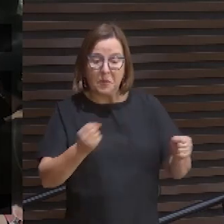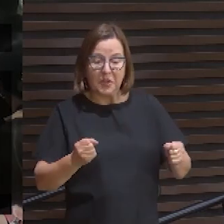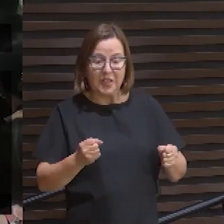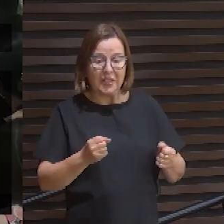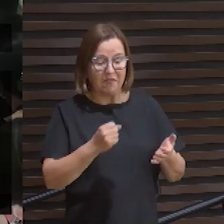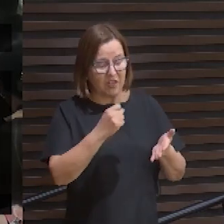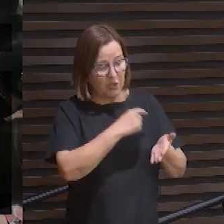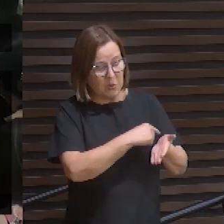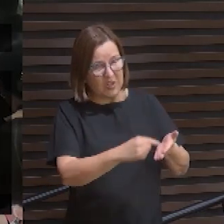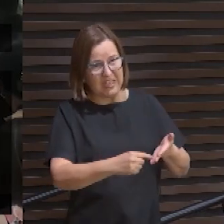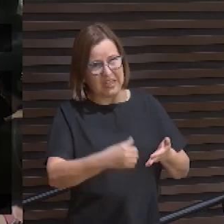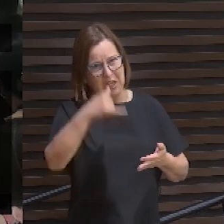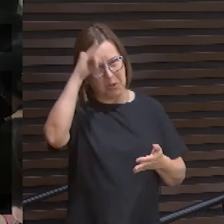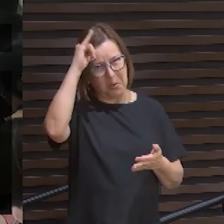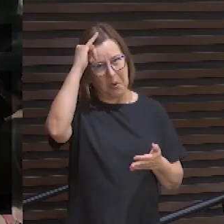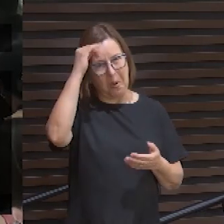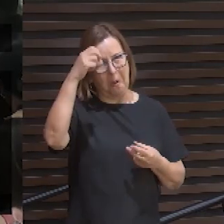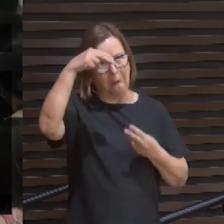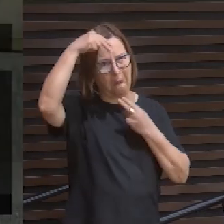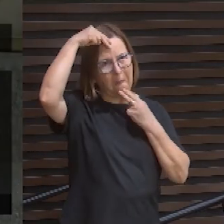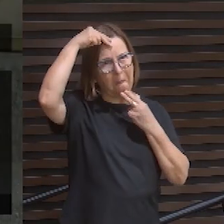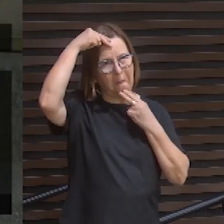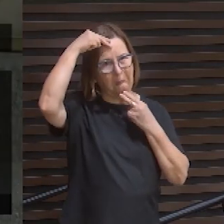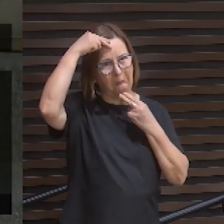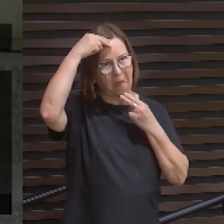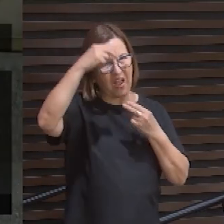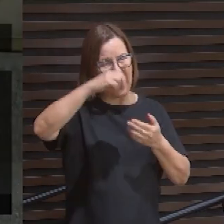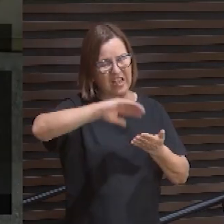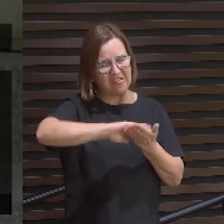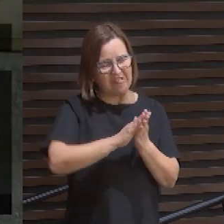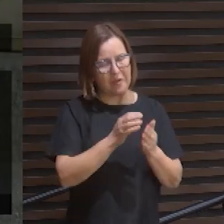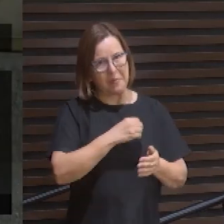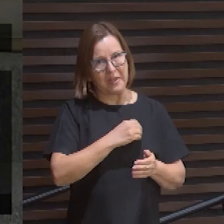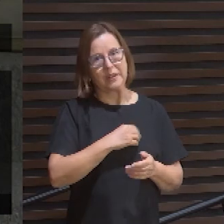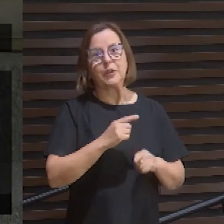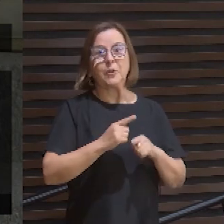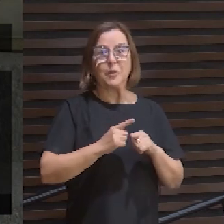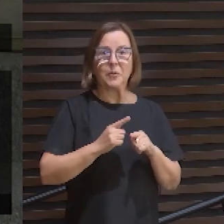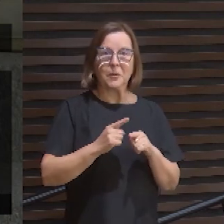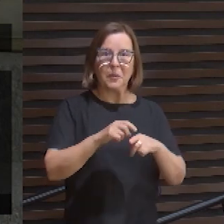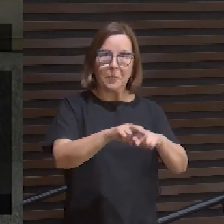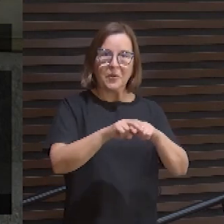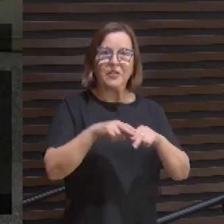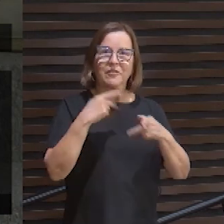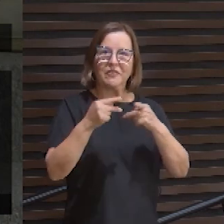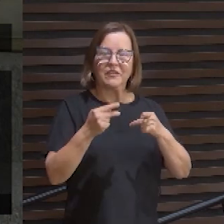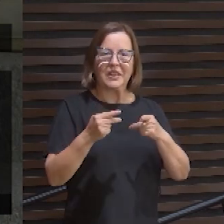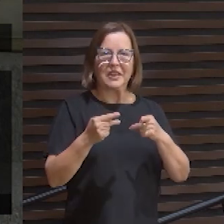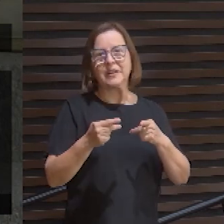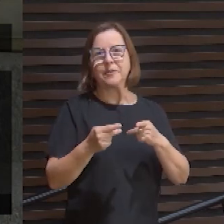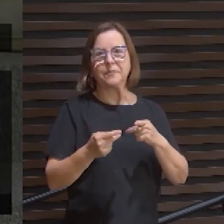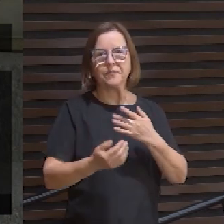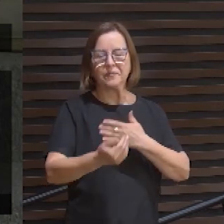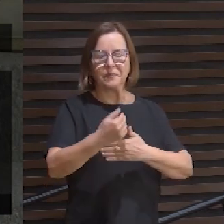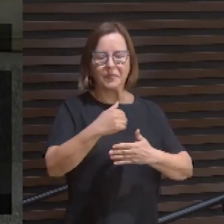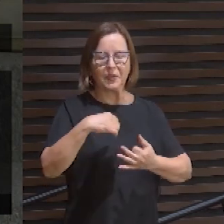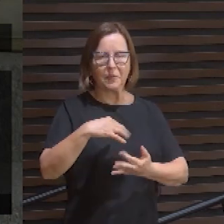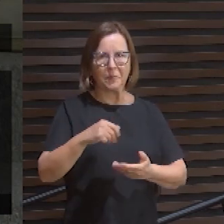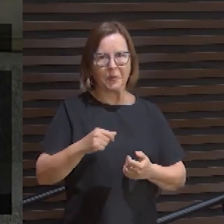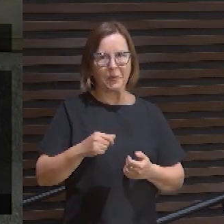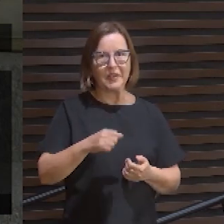pecados. Por isso, ao entrar no mundo diz: sacrifício e oferta não